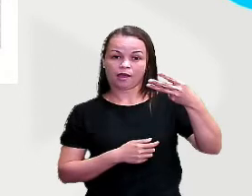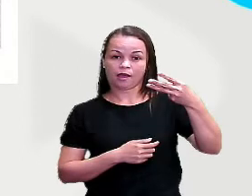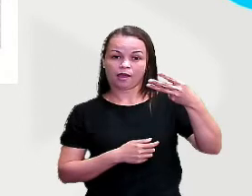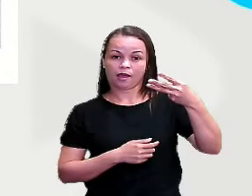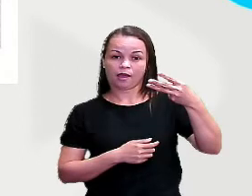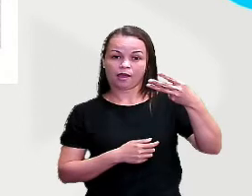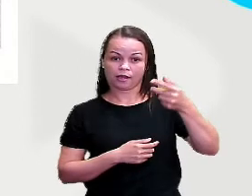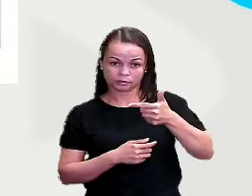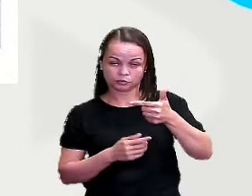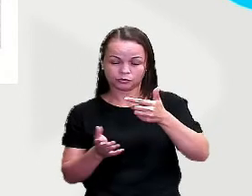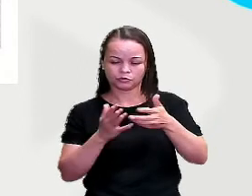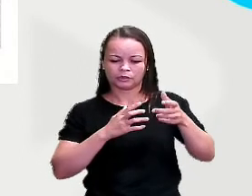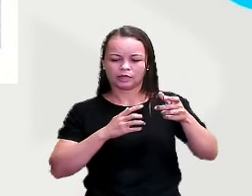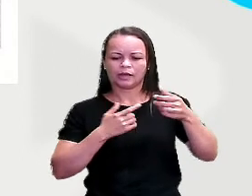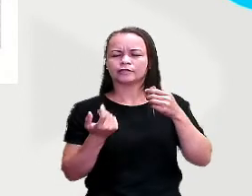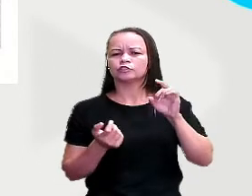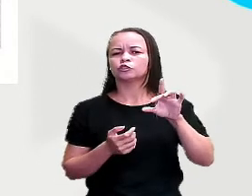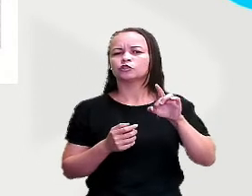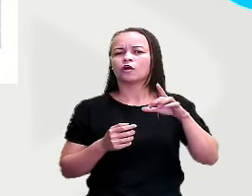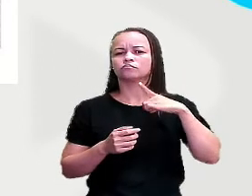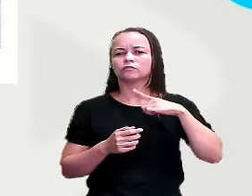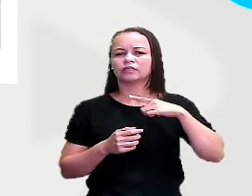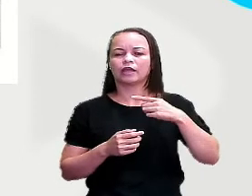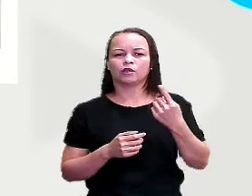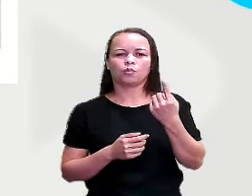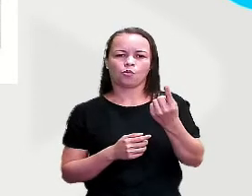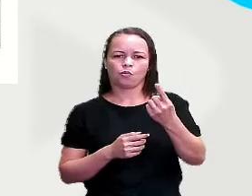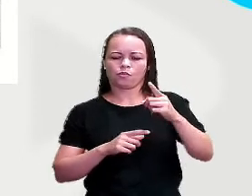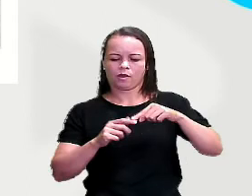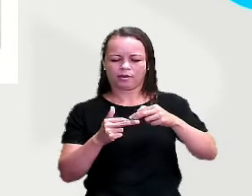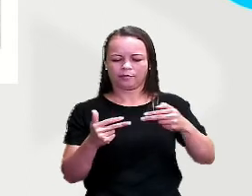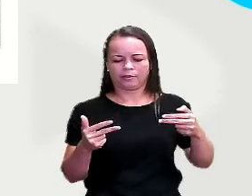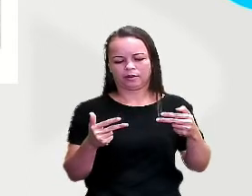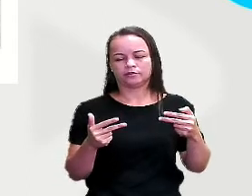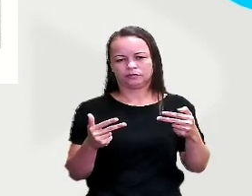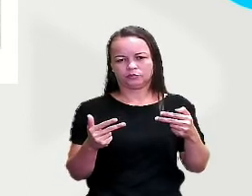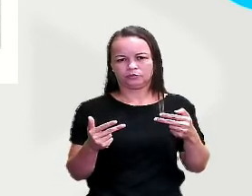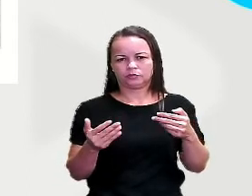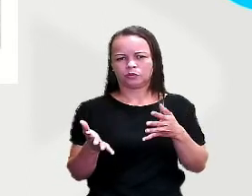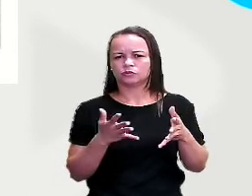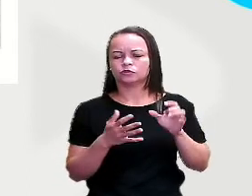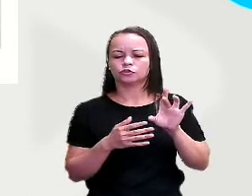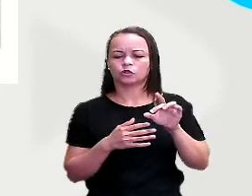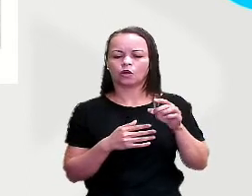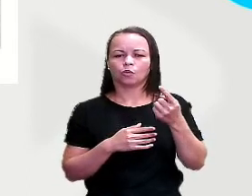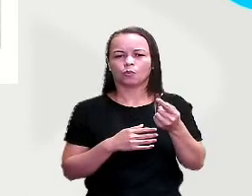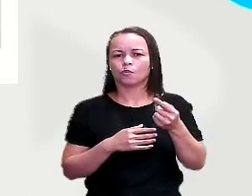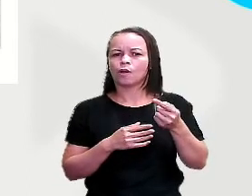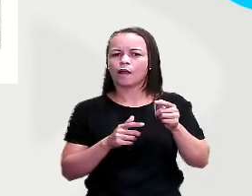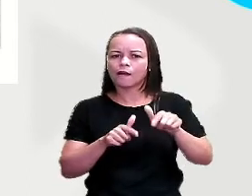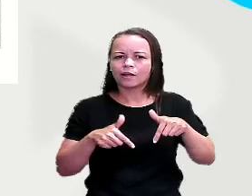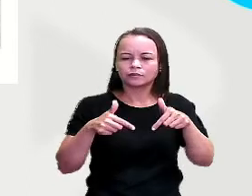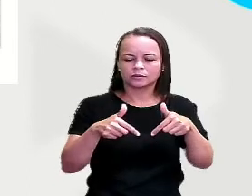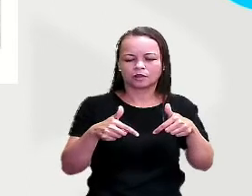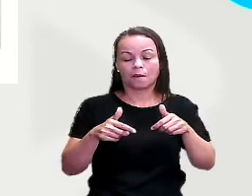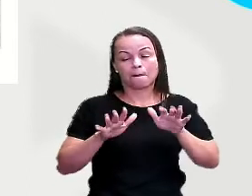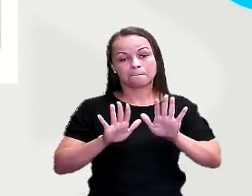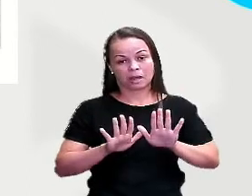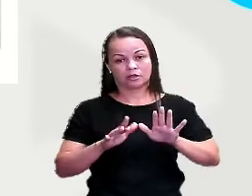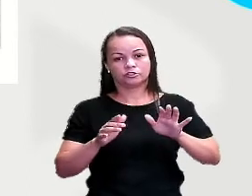segunda, como já dito, tem apenas um elemento ali, só uma ação só, mas que também